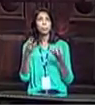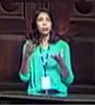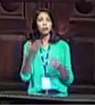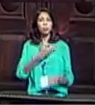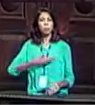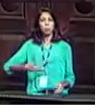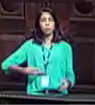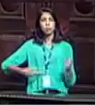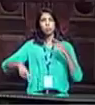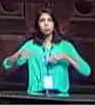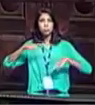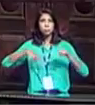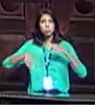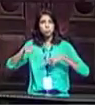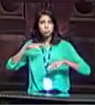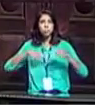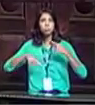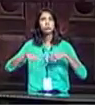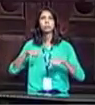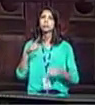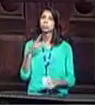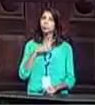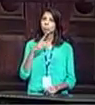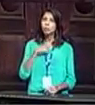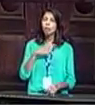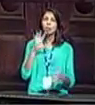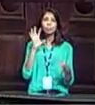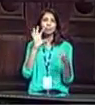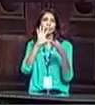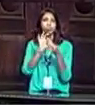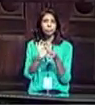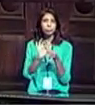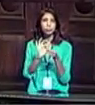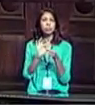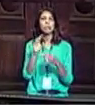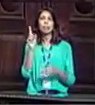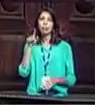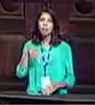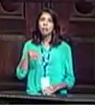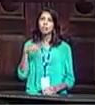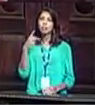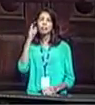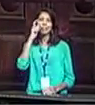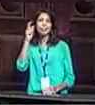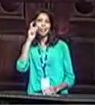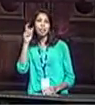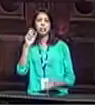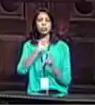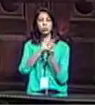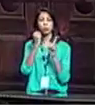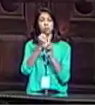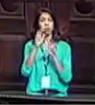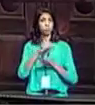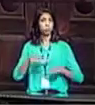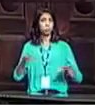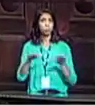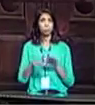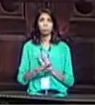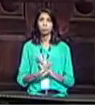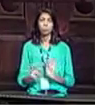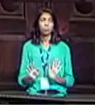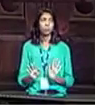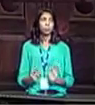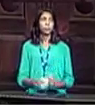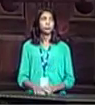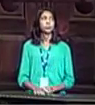Poder Executivo esteja em sintonia com aquilo que é o interesse da sociedade. Só isto.